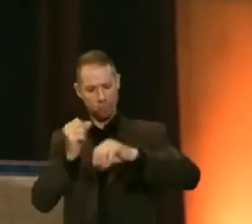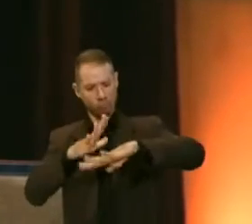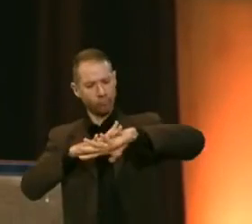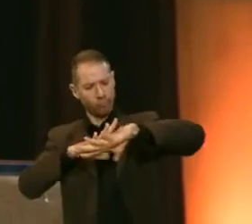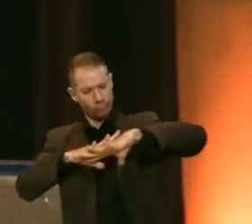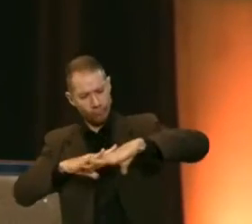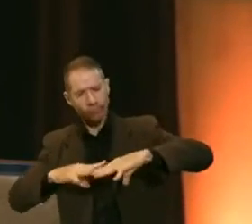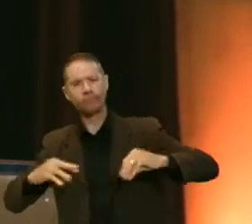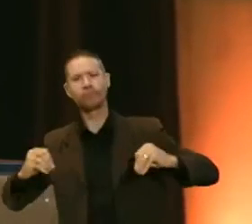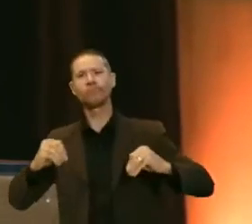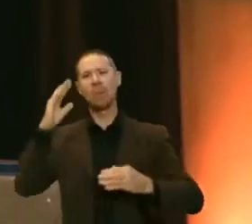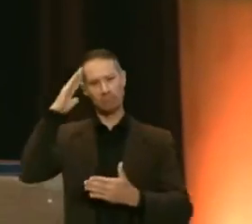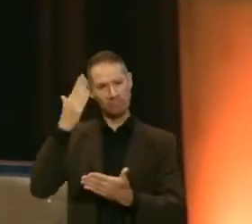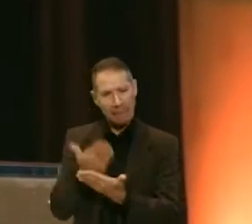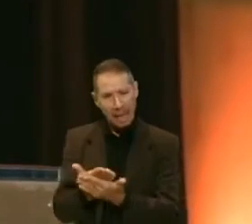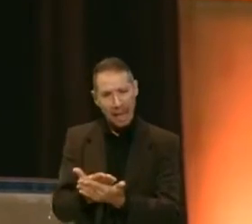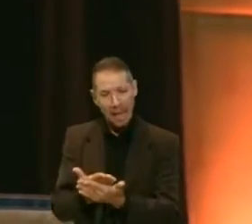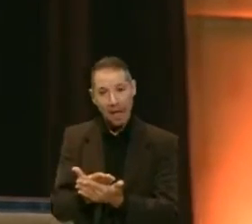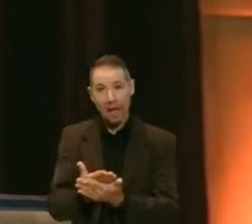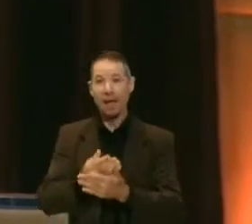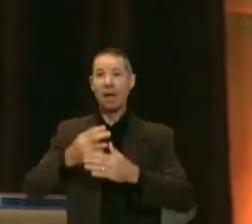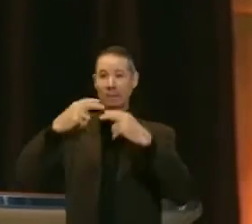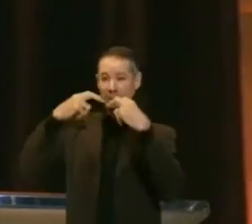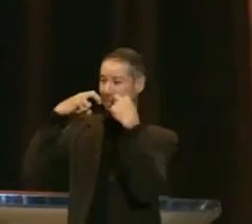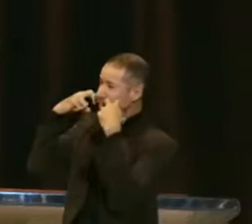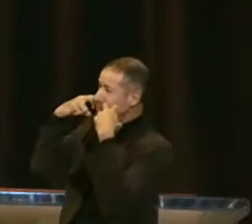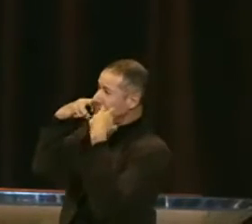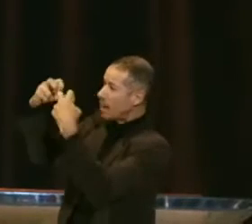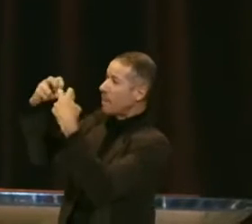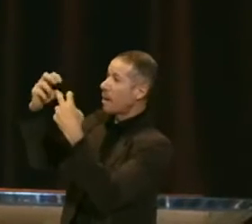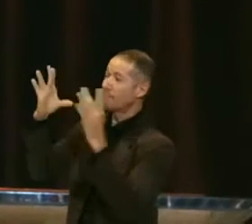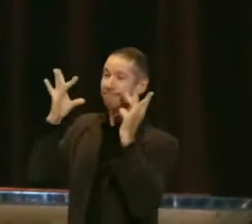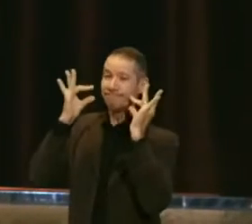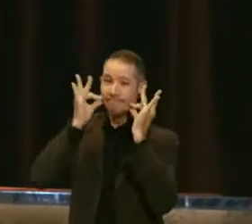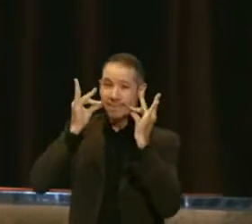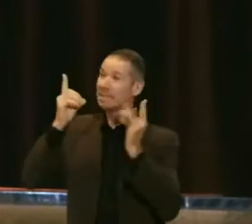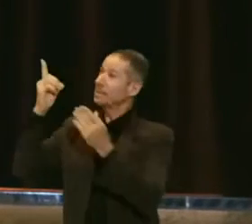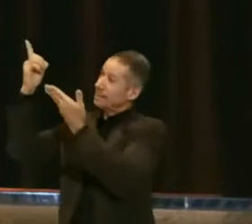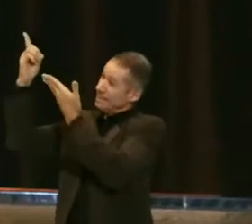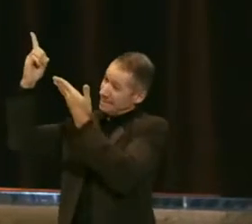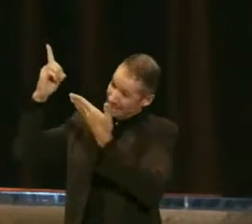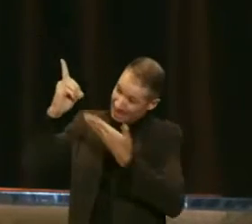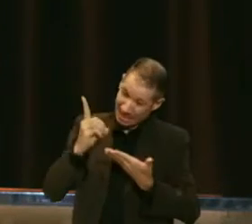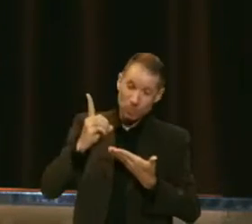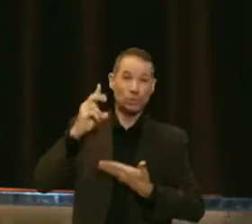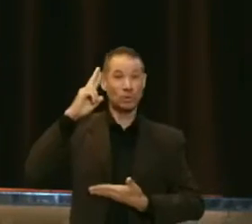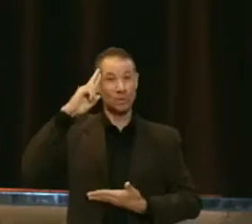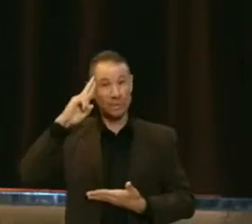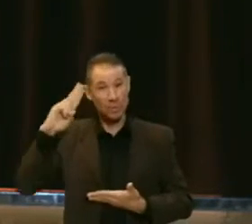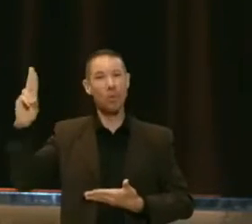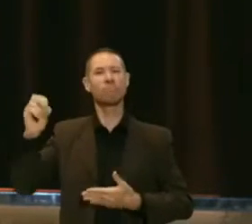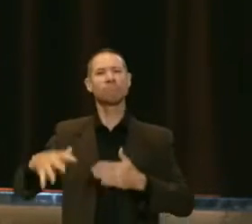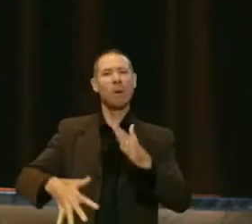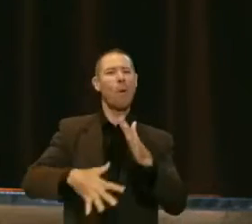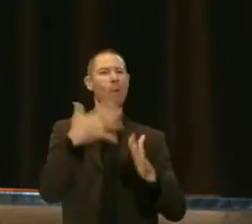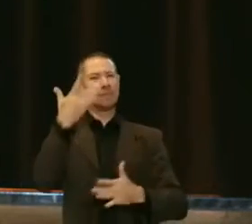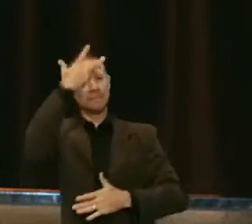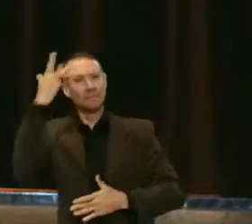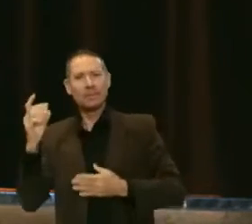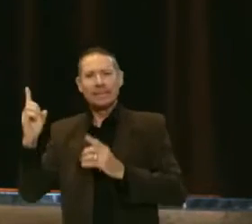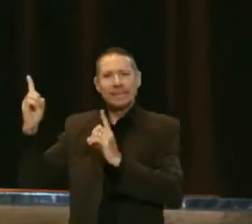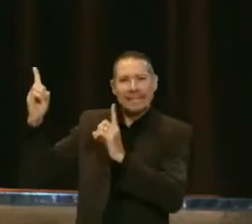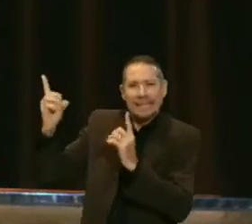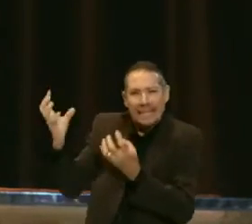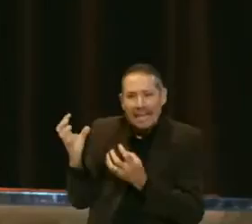nisso? Vamos clamar a presença de Deus, a visitação do Senhor. Quantos querem um encontro com